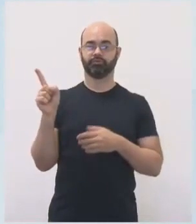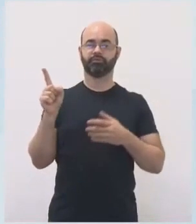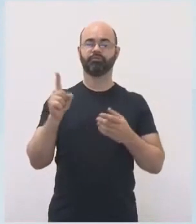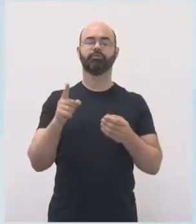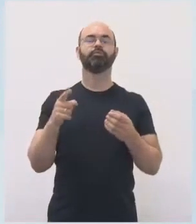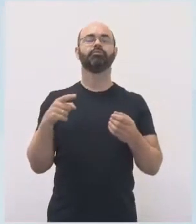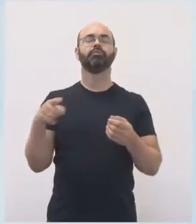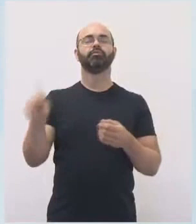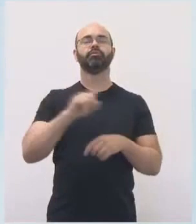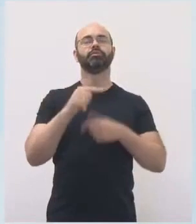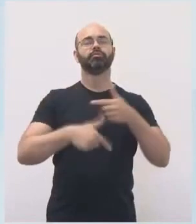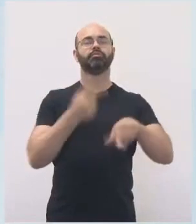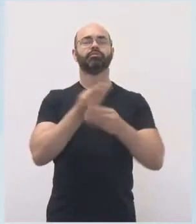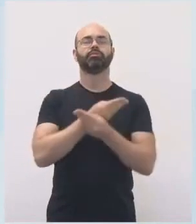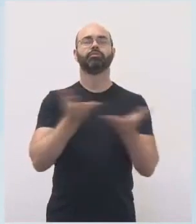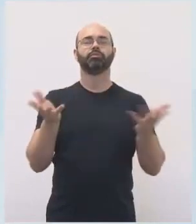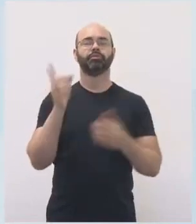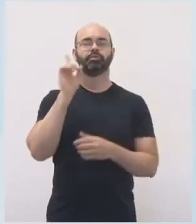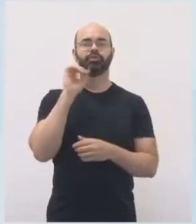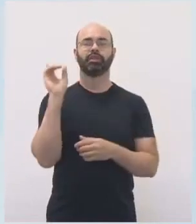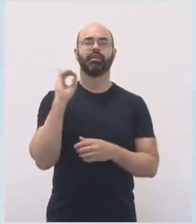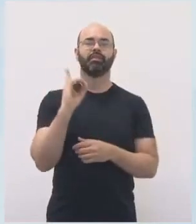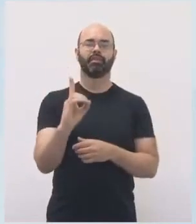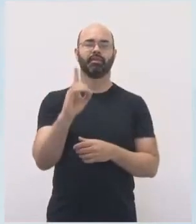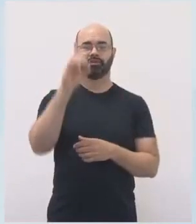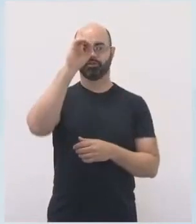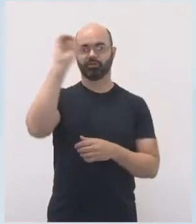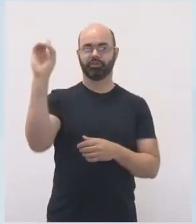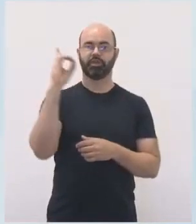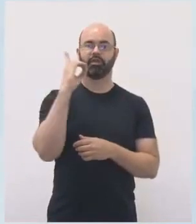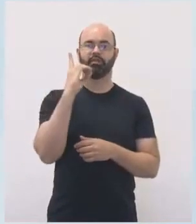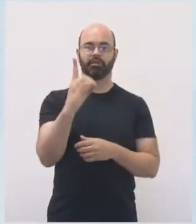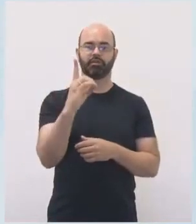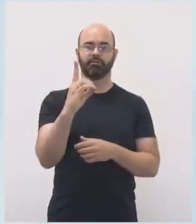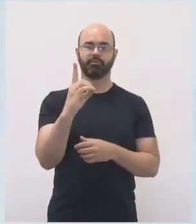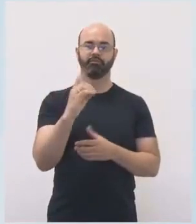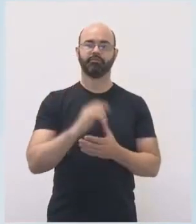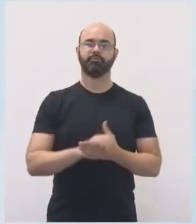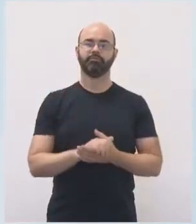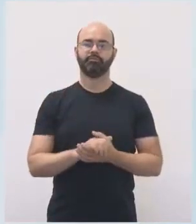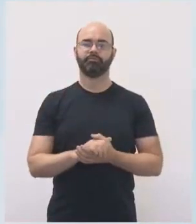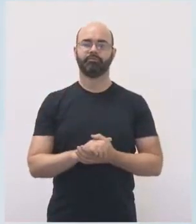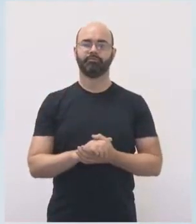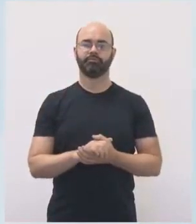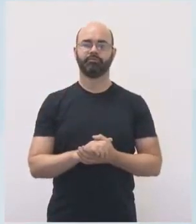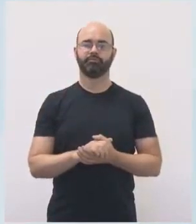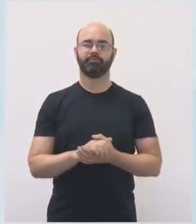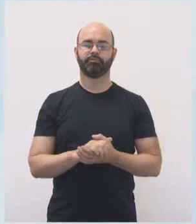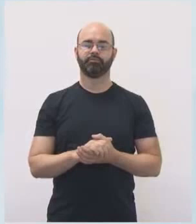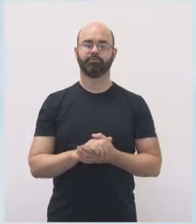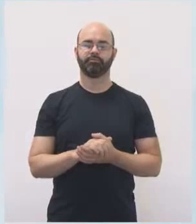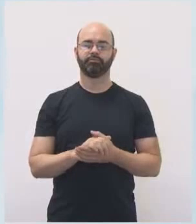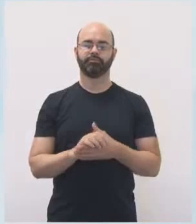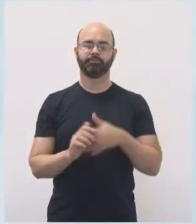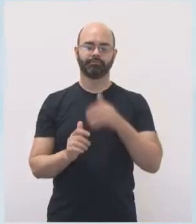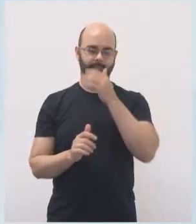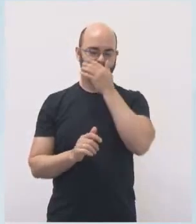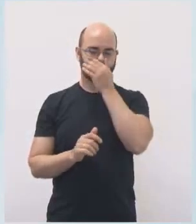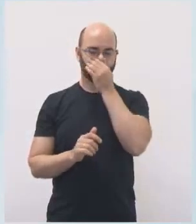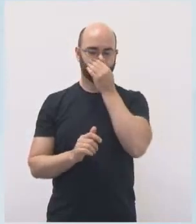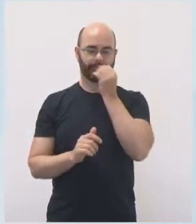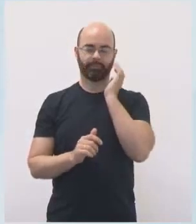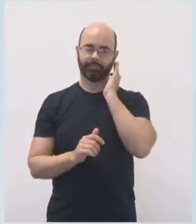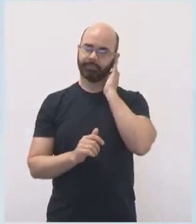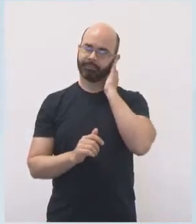ações, que a gente está chamando do dia D. Na orientação técnica, uma PCNP deu ideia, ou foi uma supervisora, não me